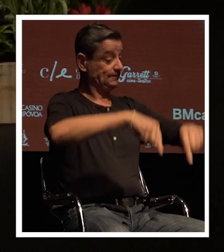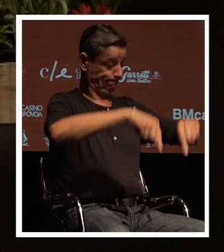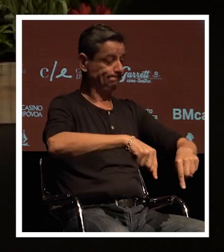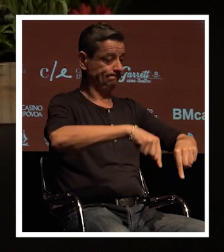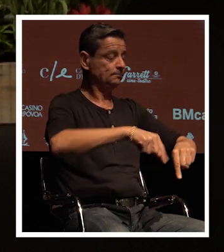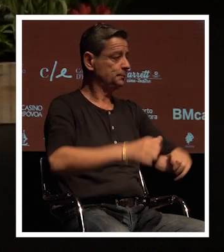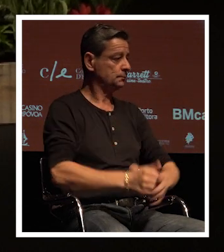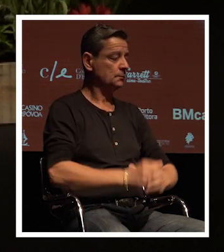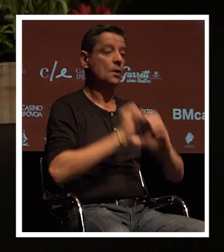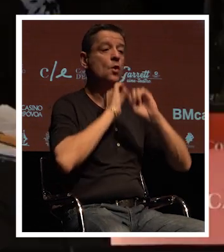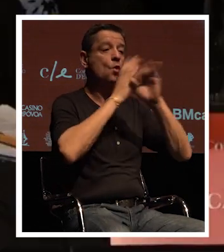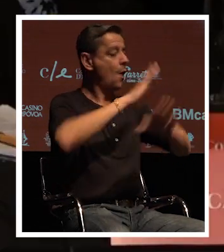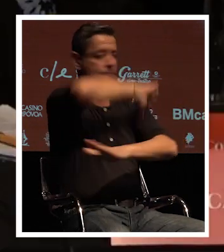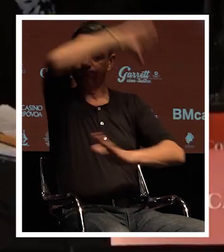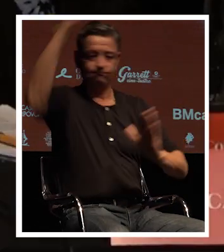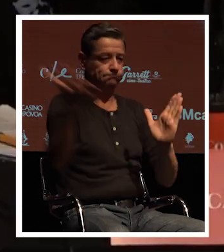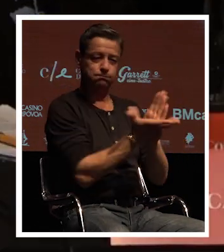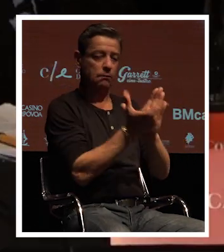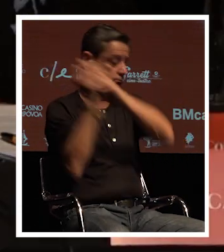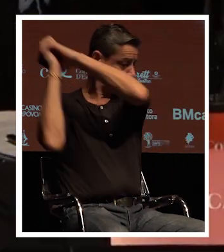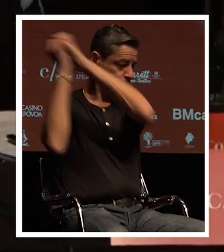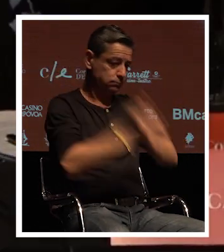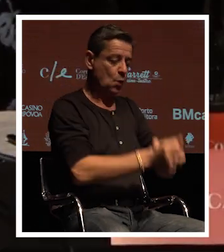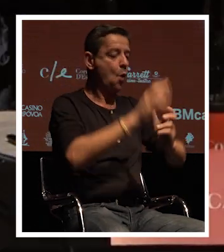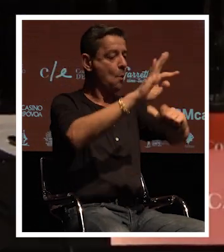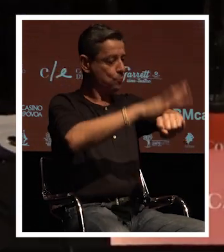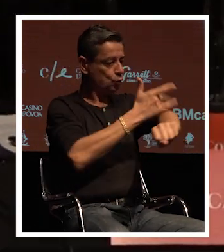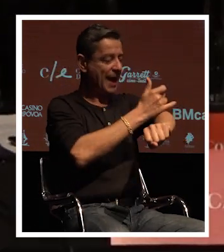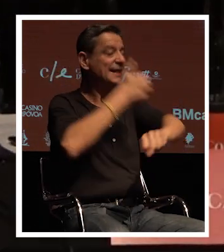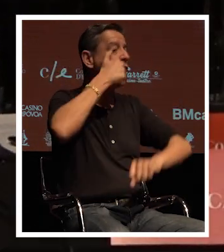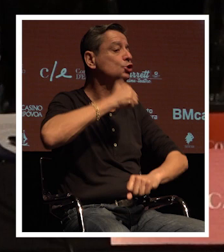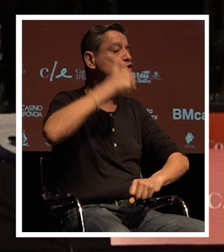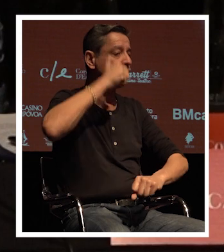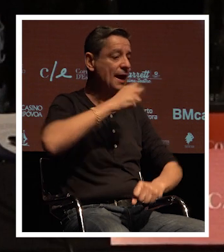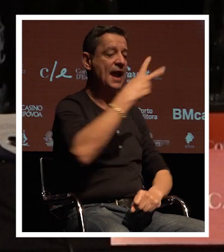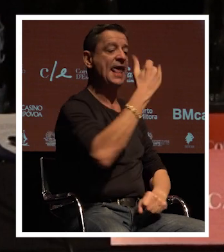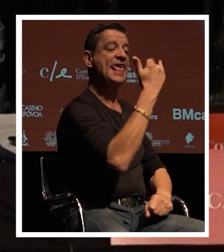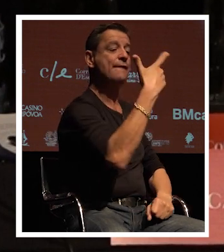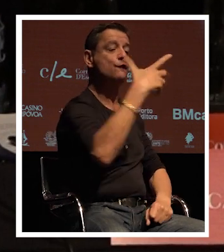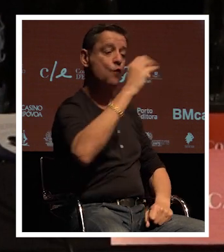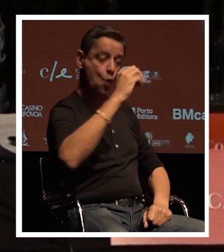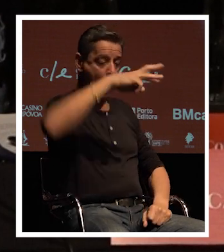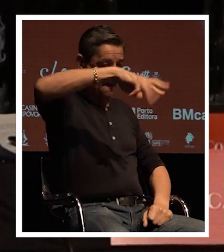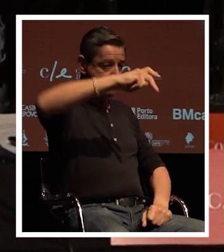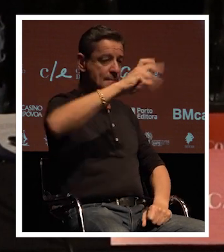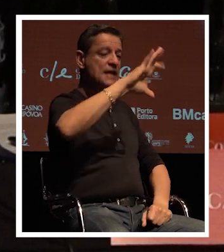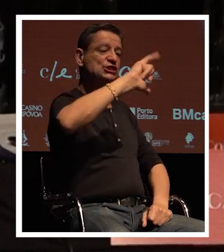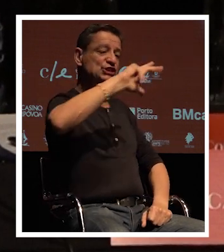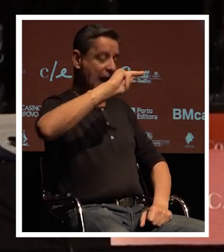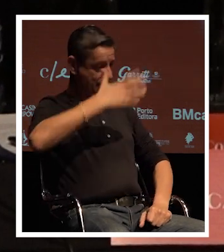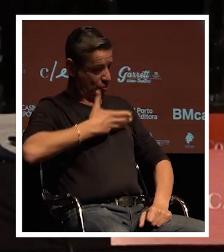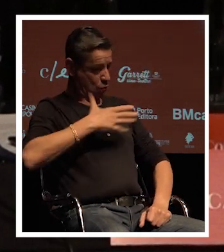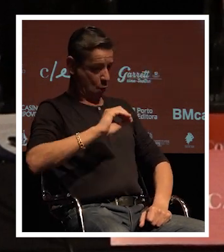dois não há Machado o poeta açoriano Ivo Machado foi um dos que estiveram na